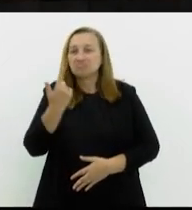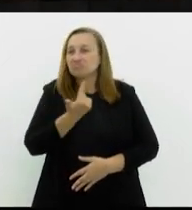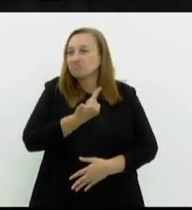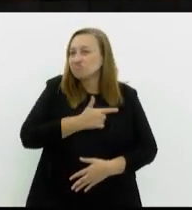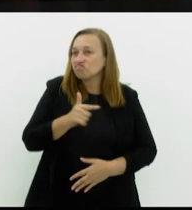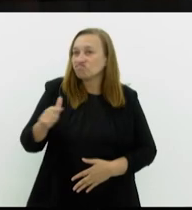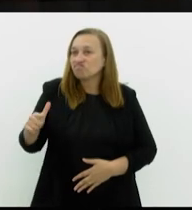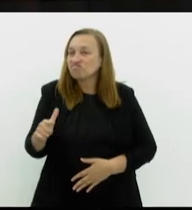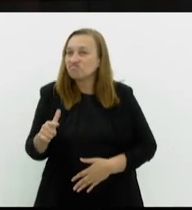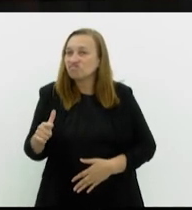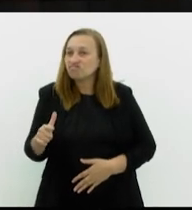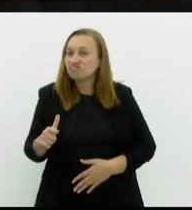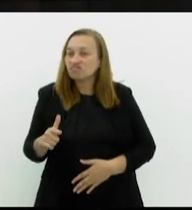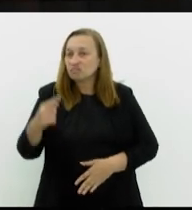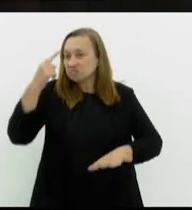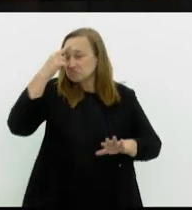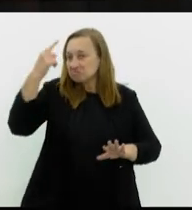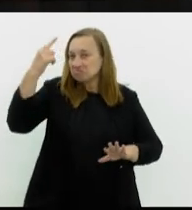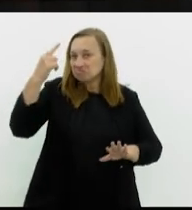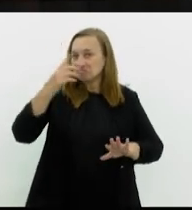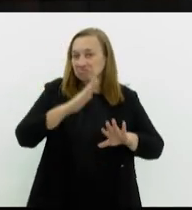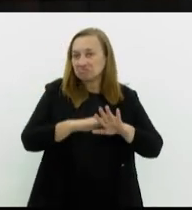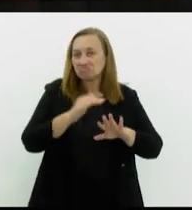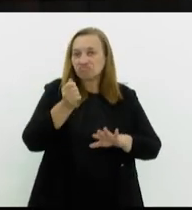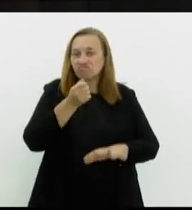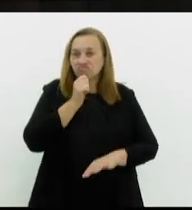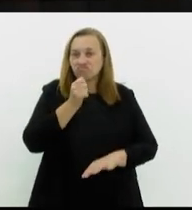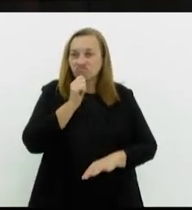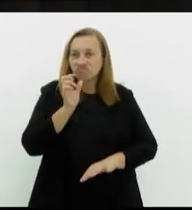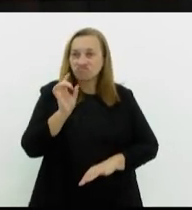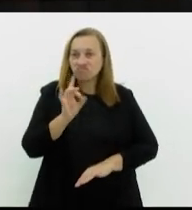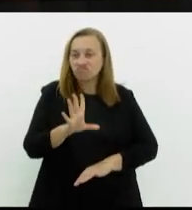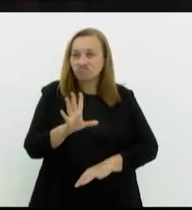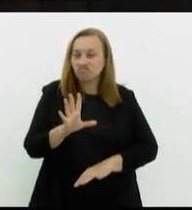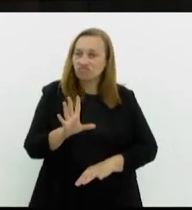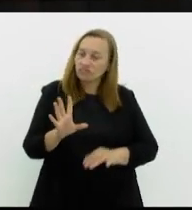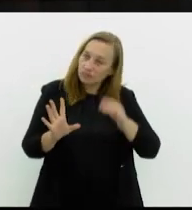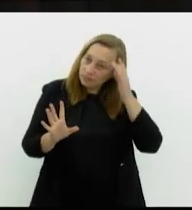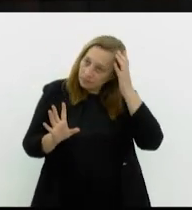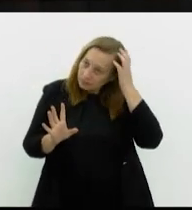tivesse nenhuma ideologia, fosse uma massa